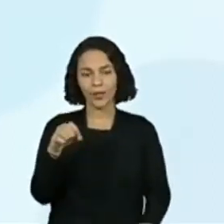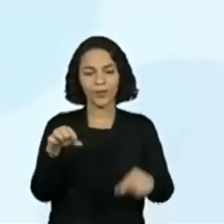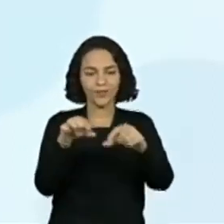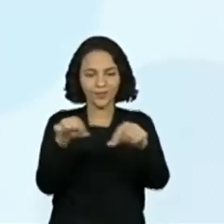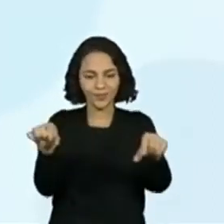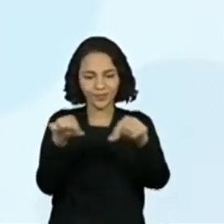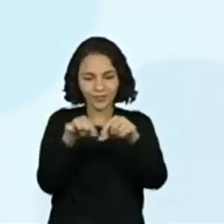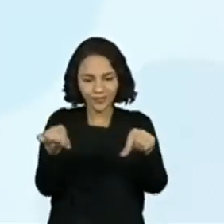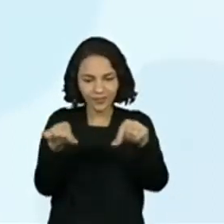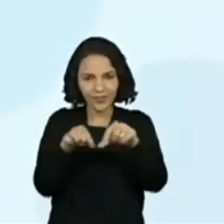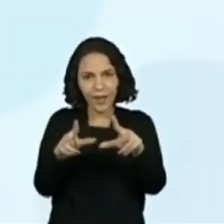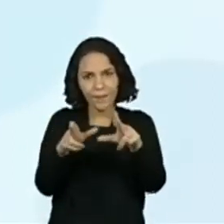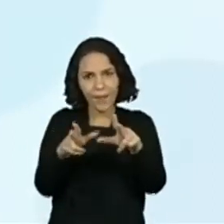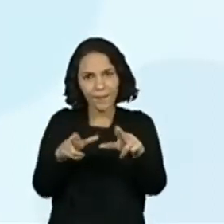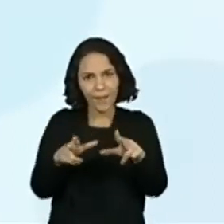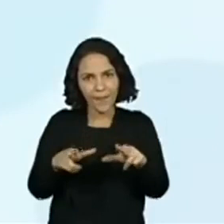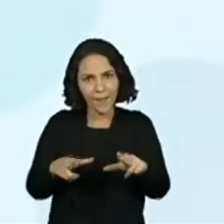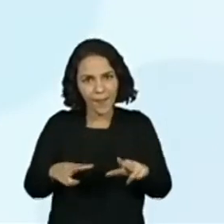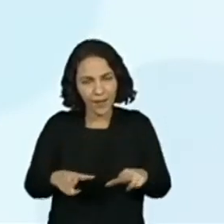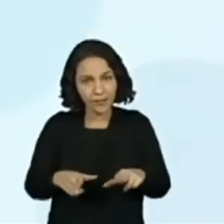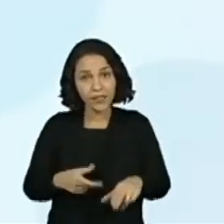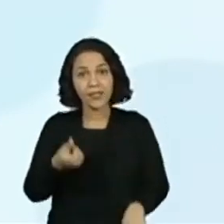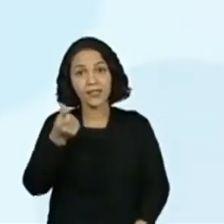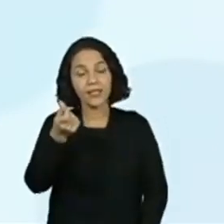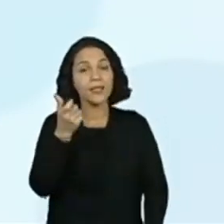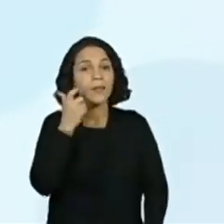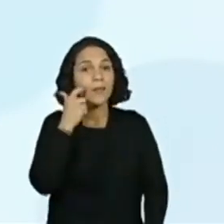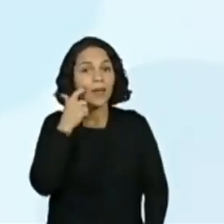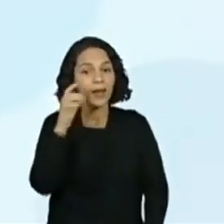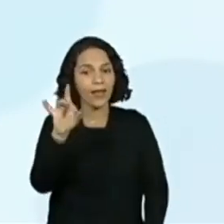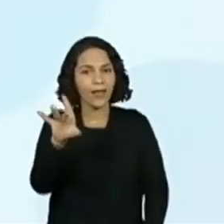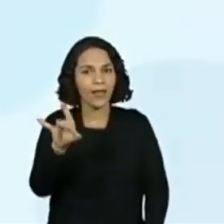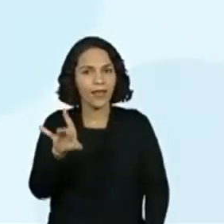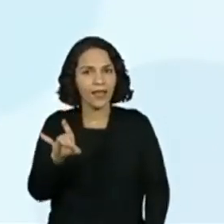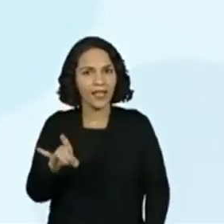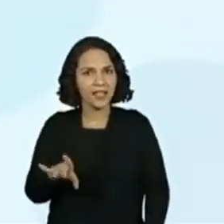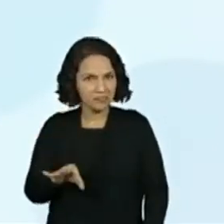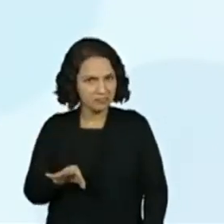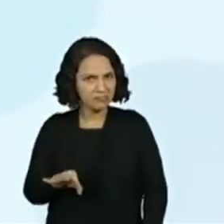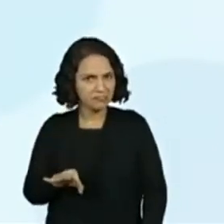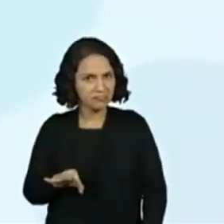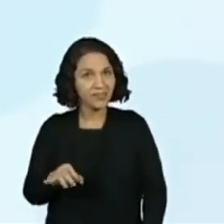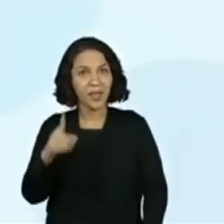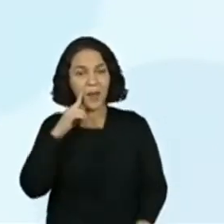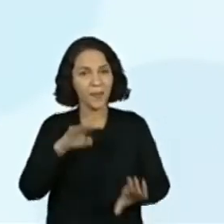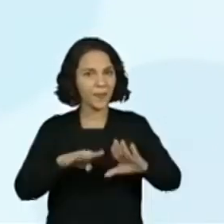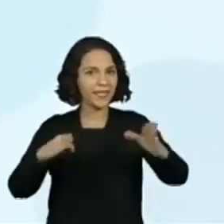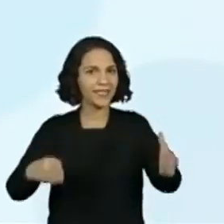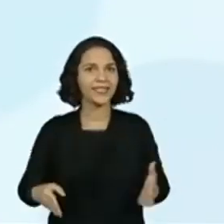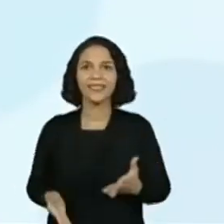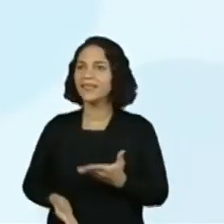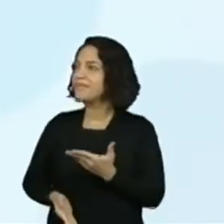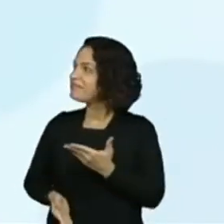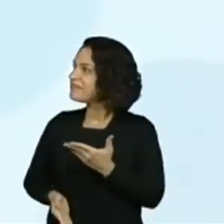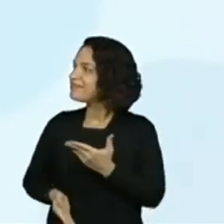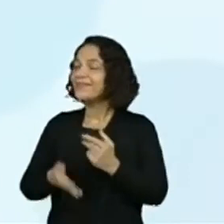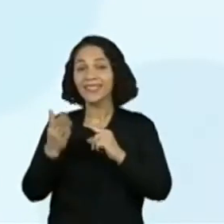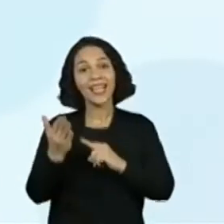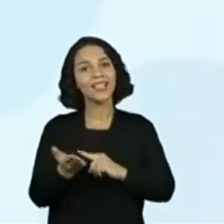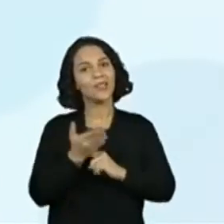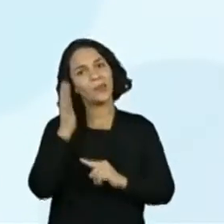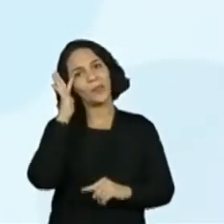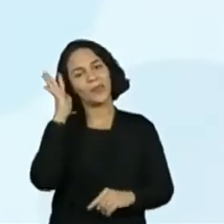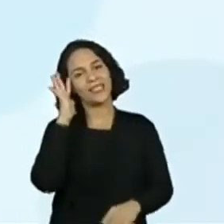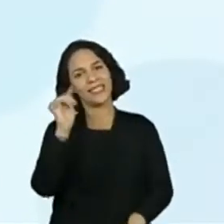fileiras iguais e tem 6 balas em cada fileira. A gente tem até uma mesa aí para nos ajudar a pensar